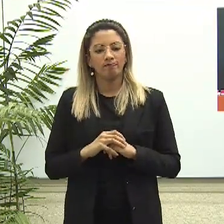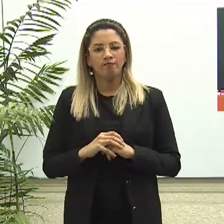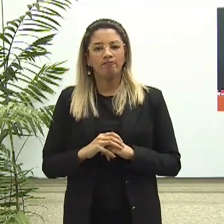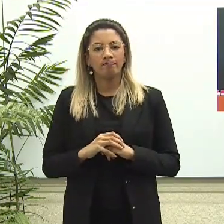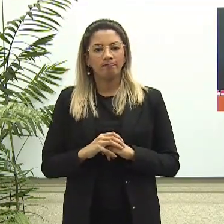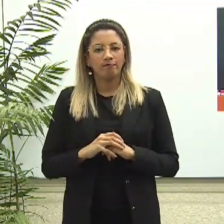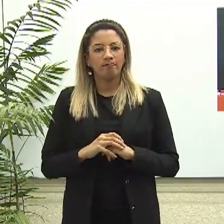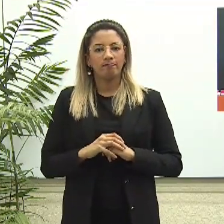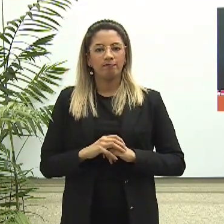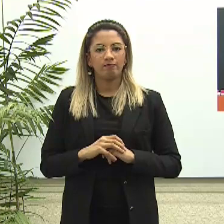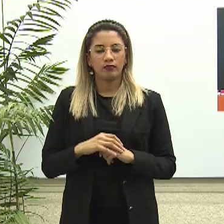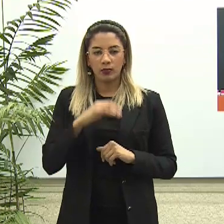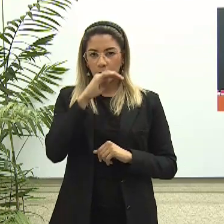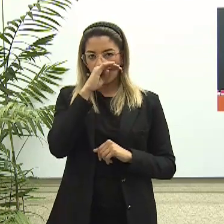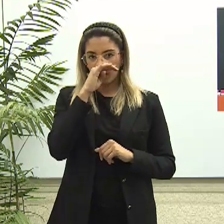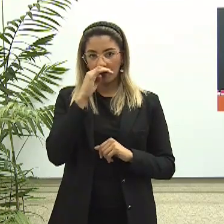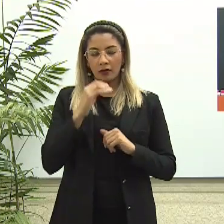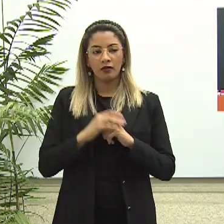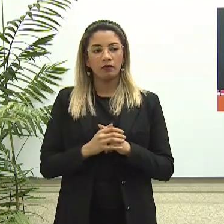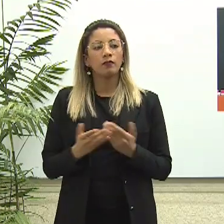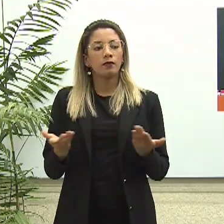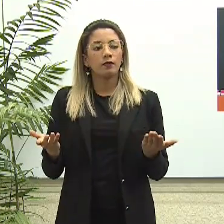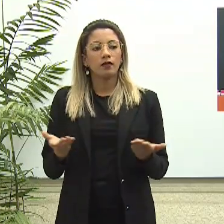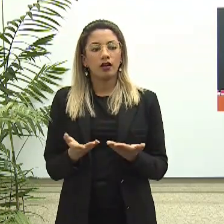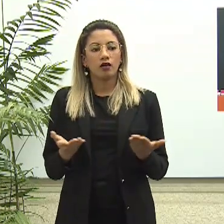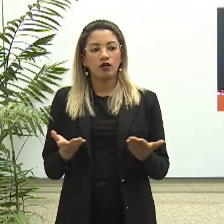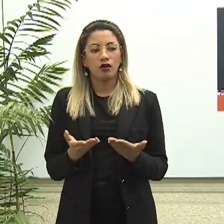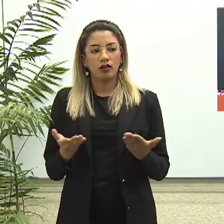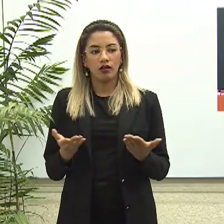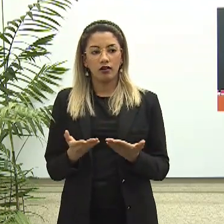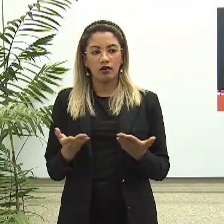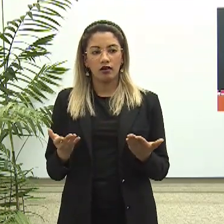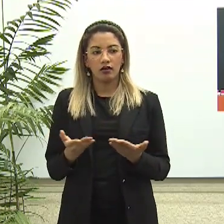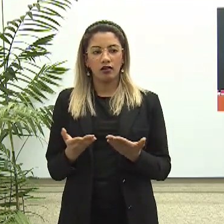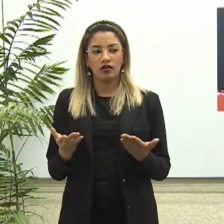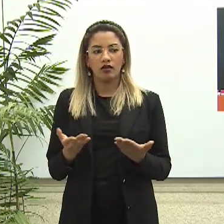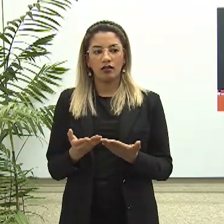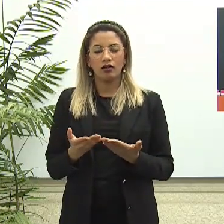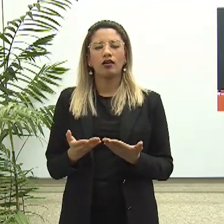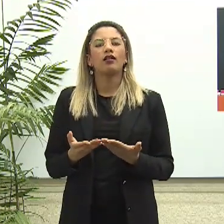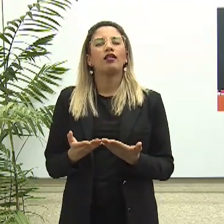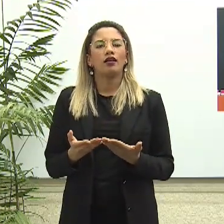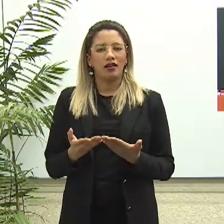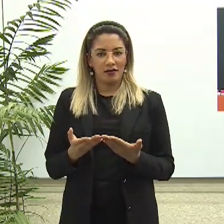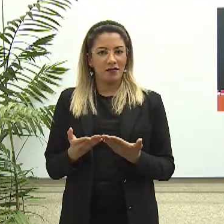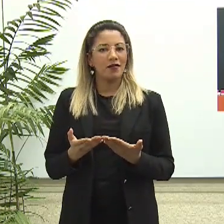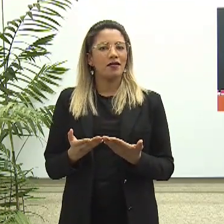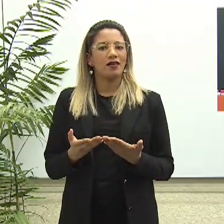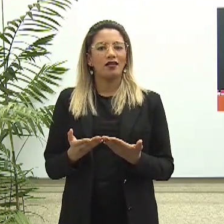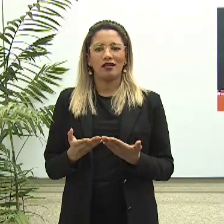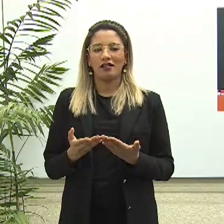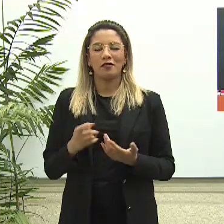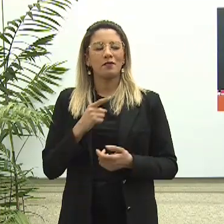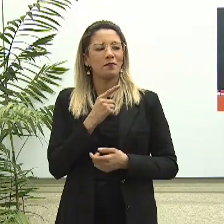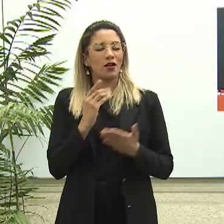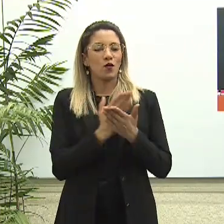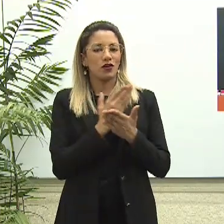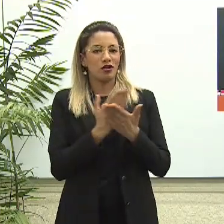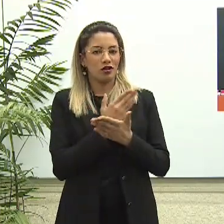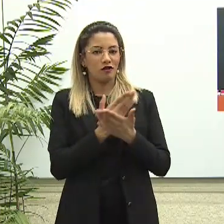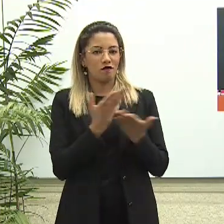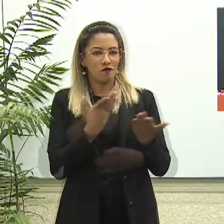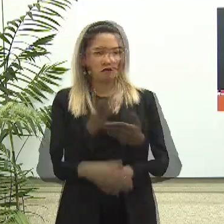eh bom então vamos agora passar a Professor Walter lipold também autor do livro paraa intervenção dele 20